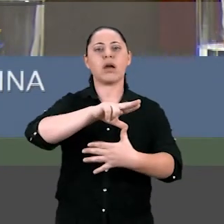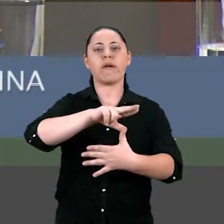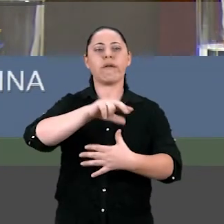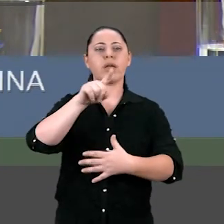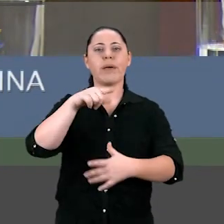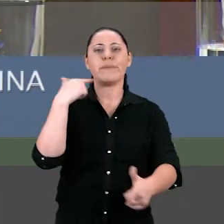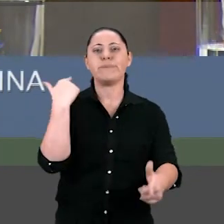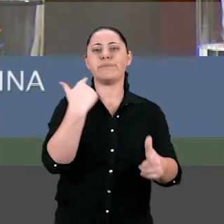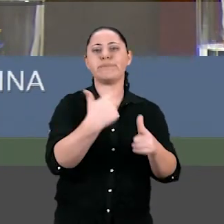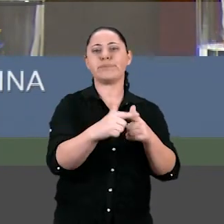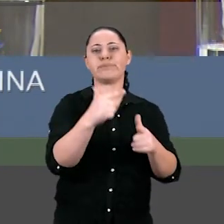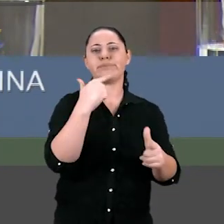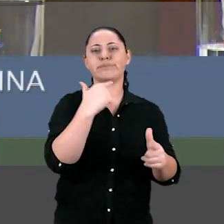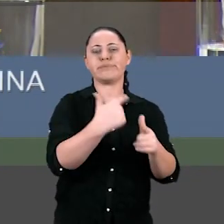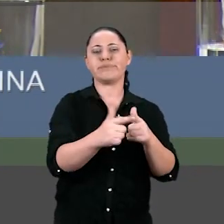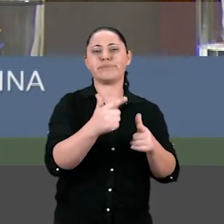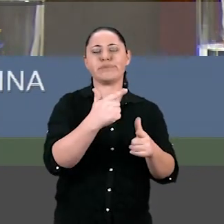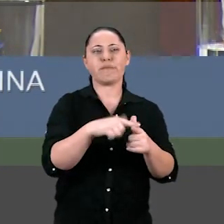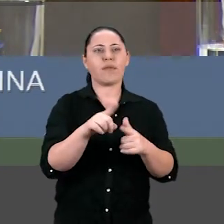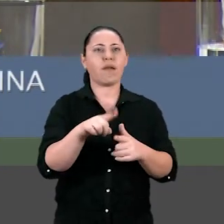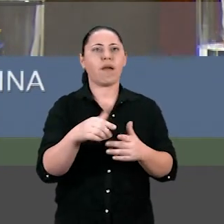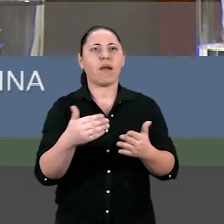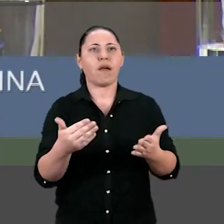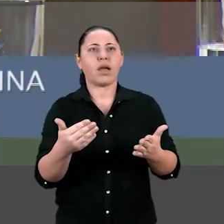Latina, que esse é o grande problema,